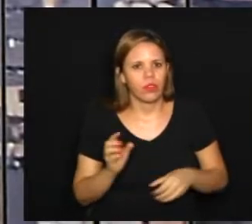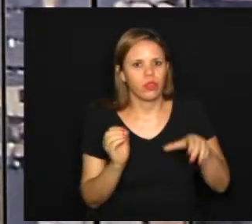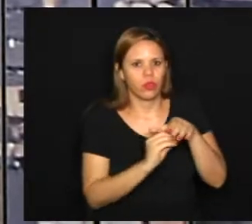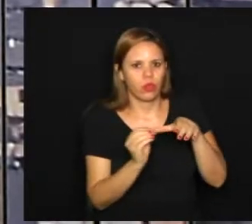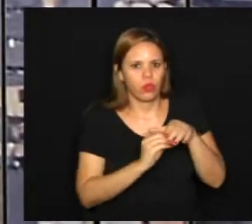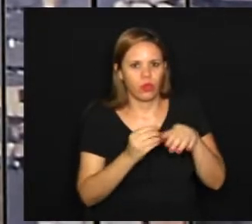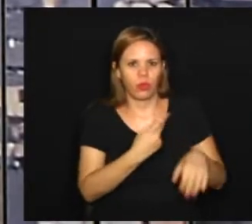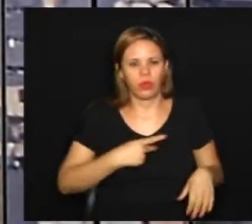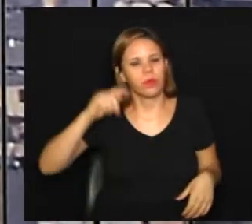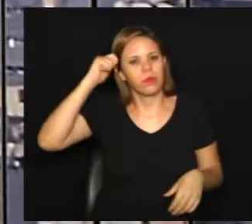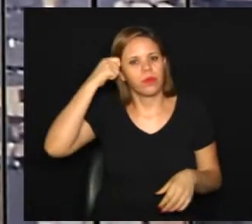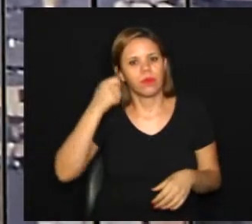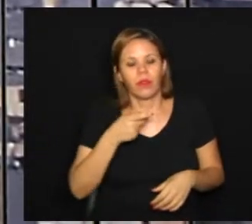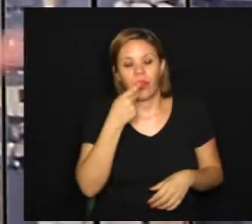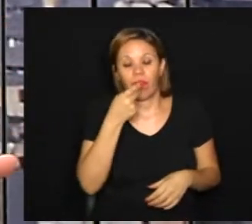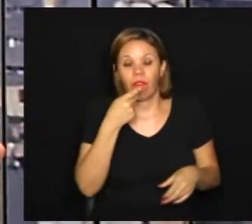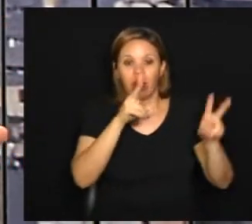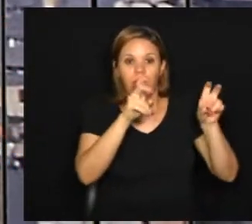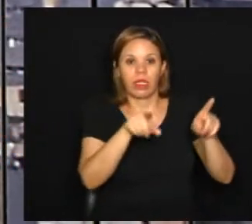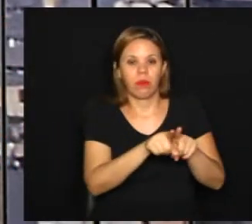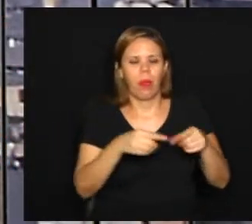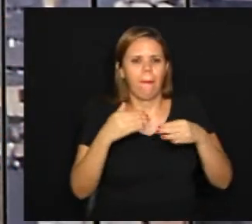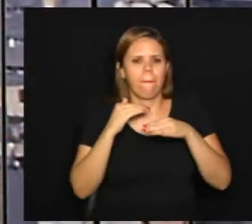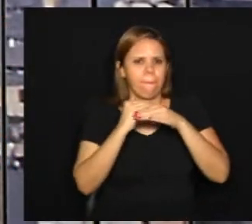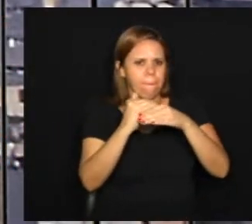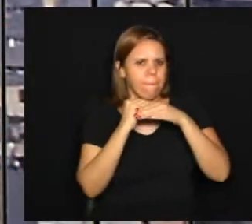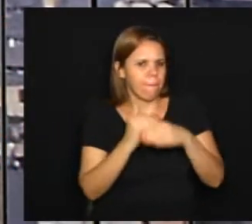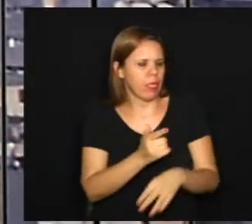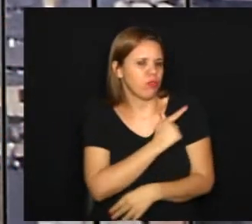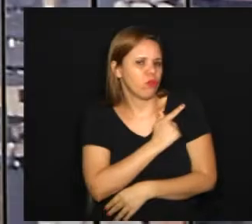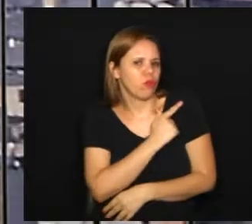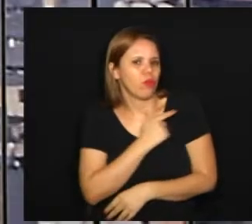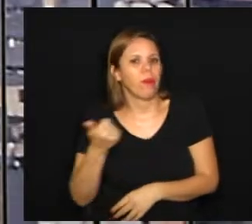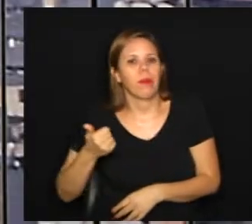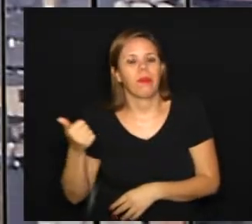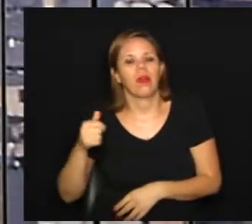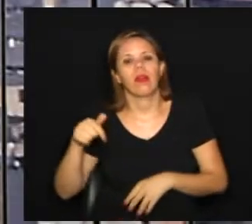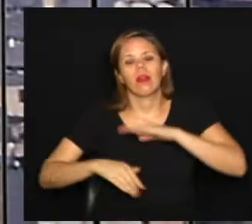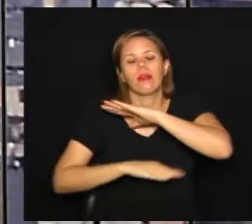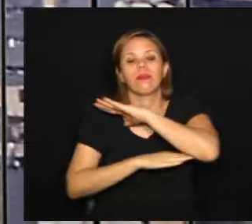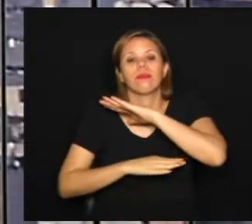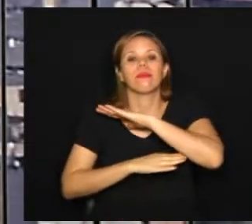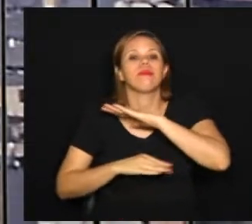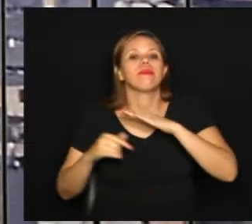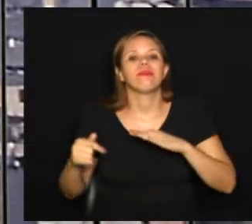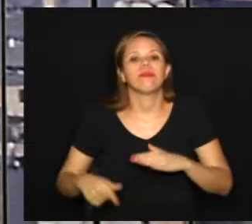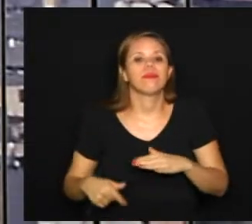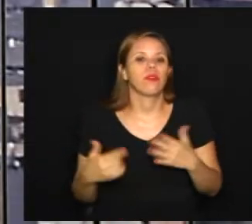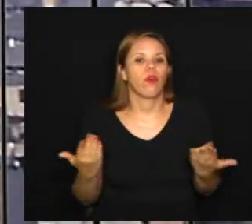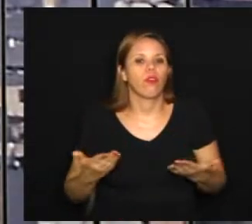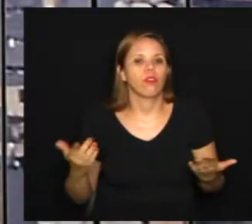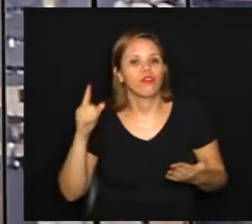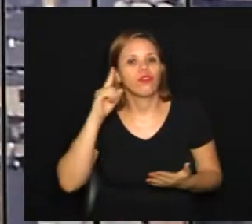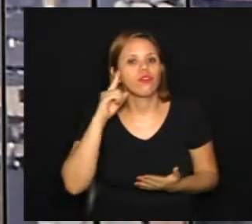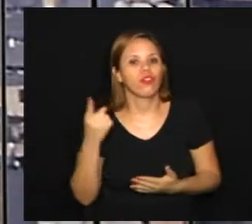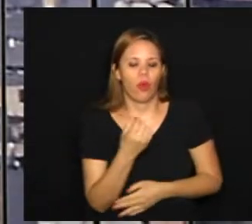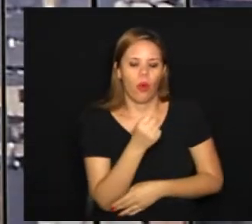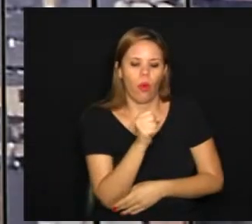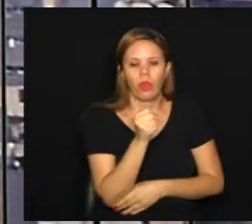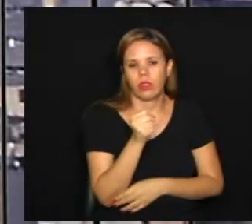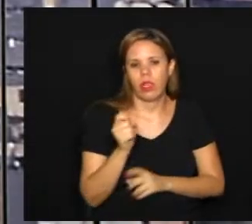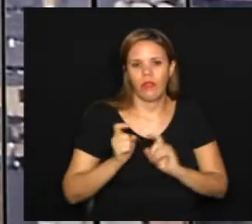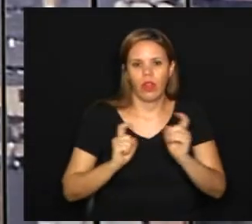da Ponte Preta, a gente vai falar também sobre o empate do Guarani, mas primeiro as informações do Legislativo, porque hoje é dia da 8ª